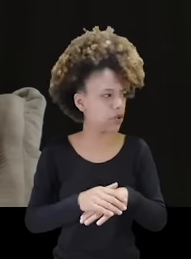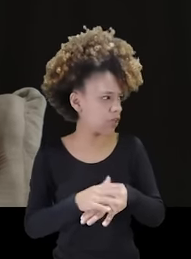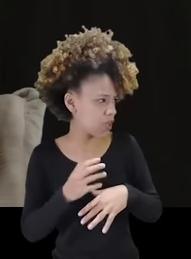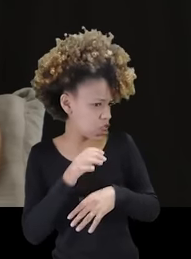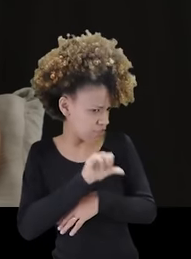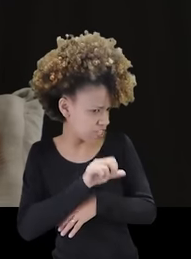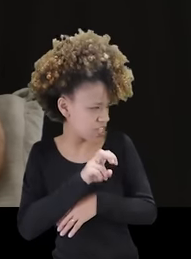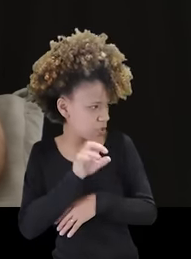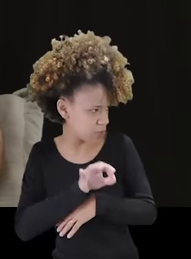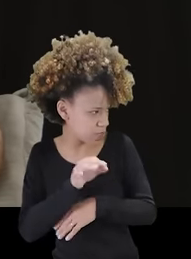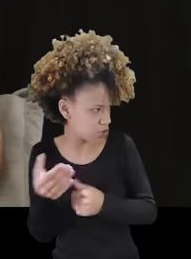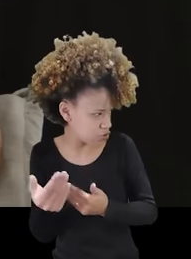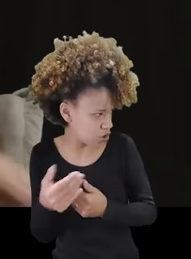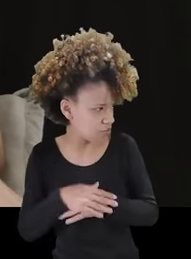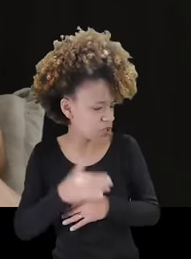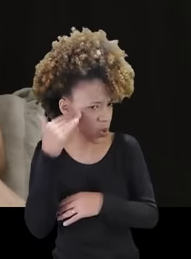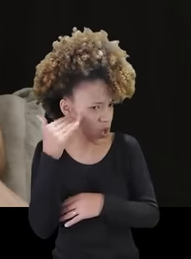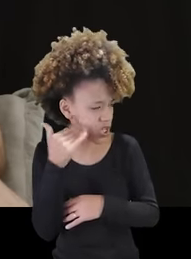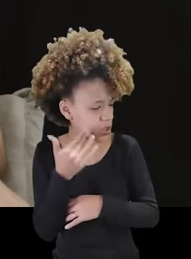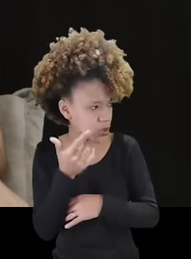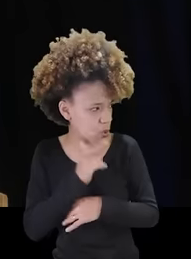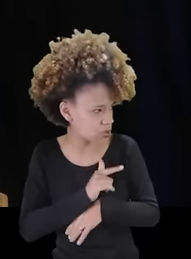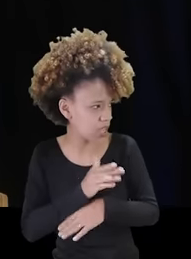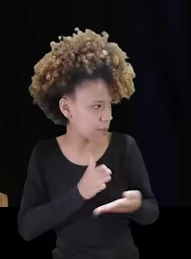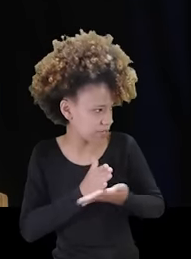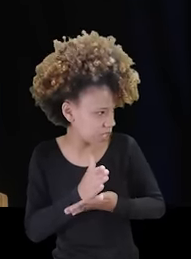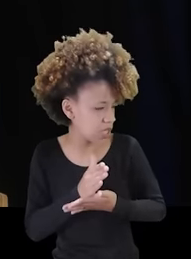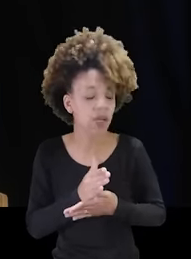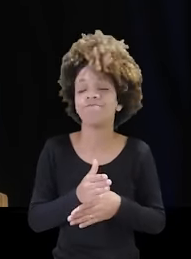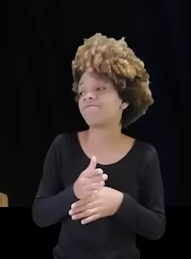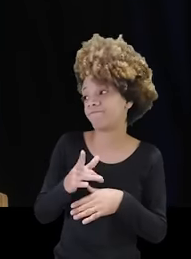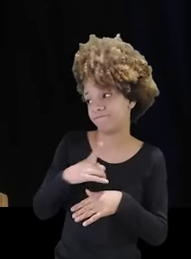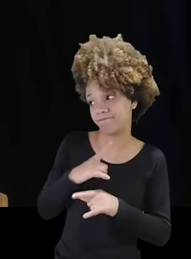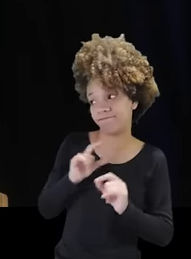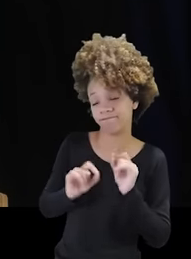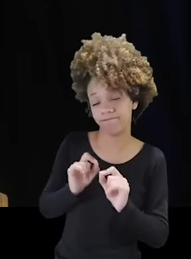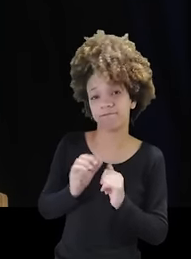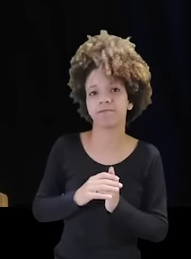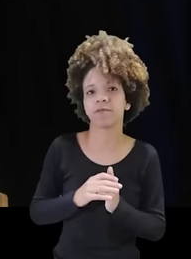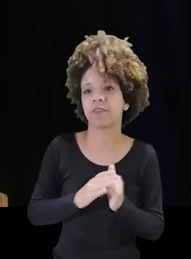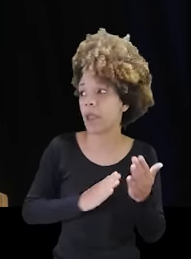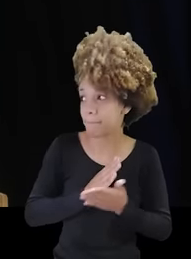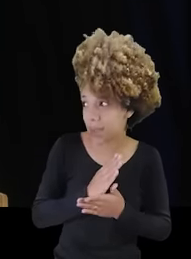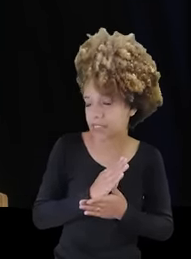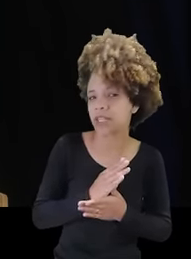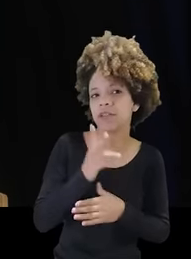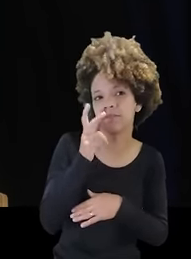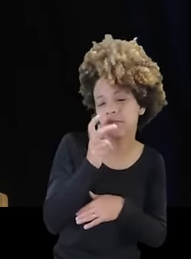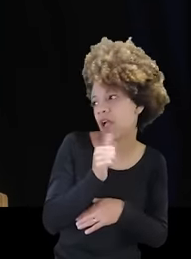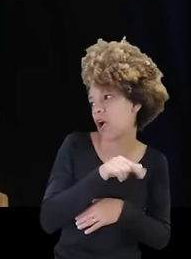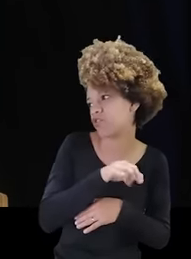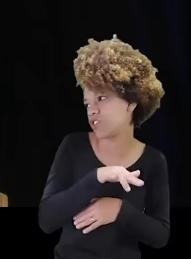95% dos jovens coreanos que não conseguiram passar por isso não e o tem gente que passa na audição